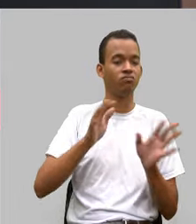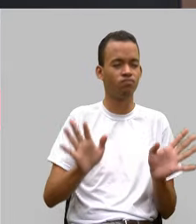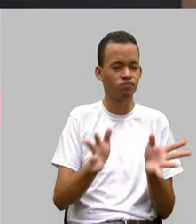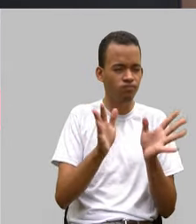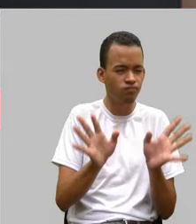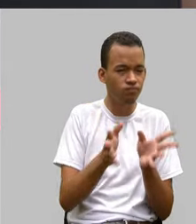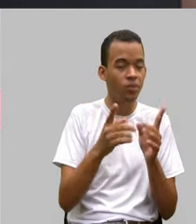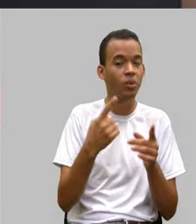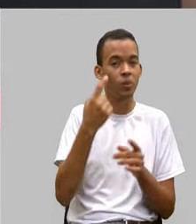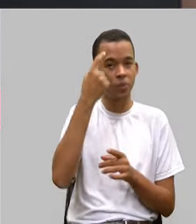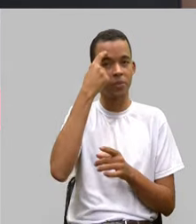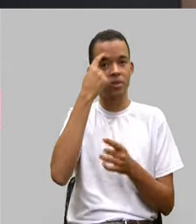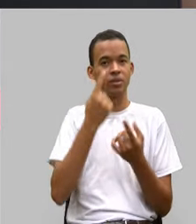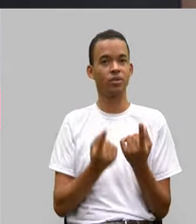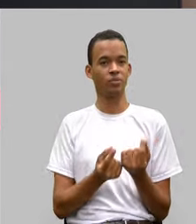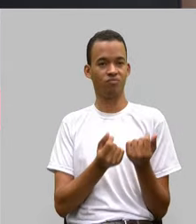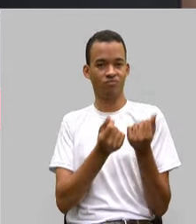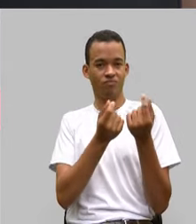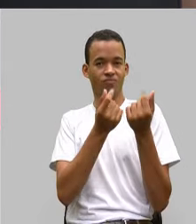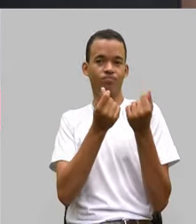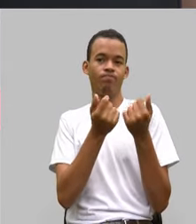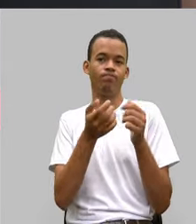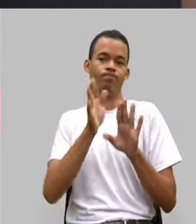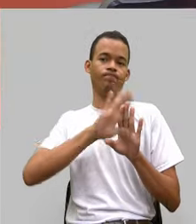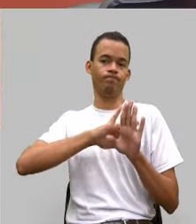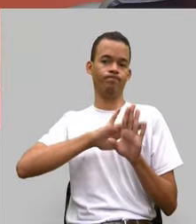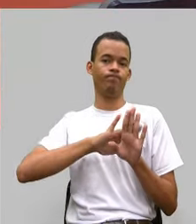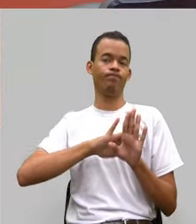econômico por trás obrigado